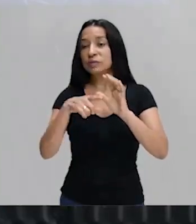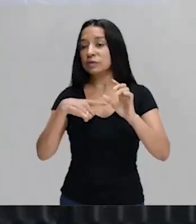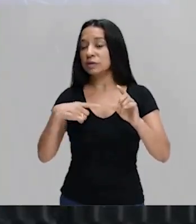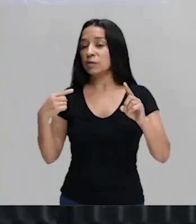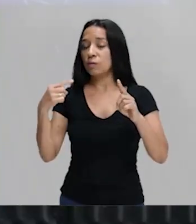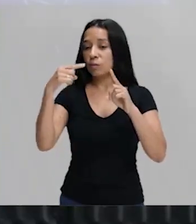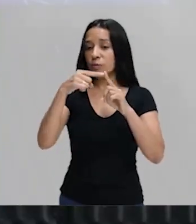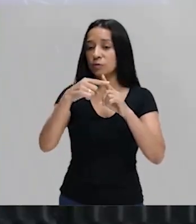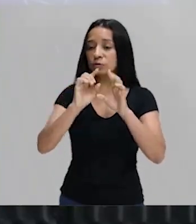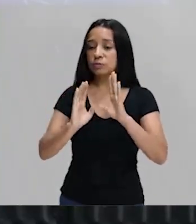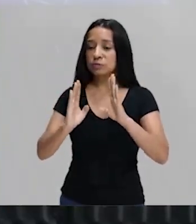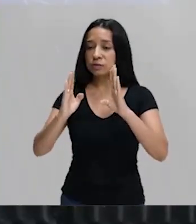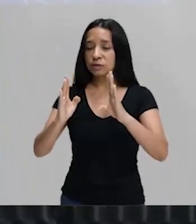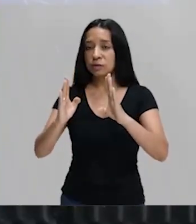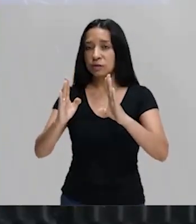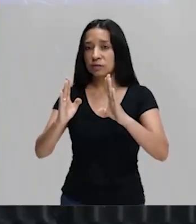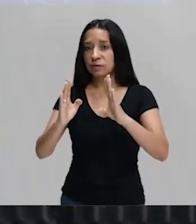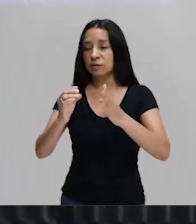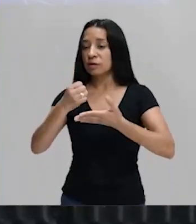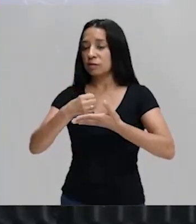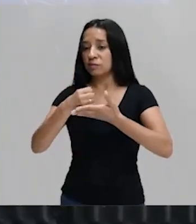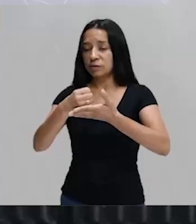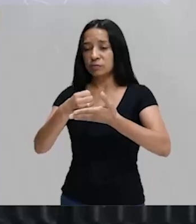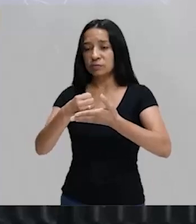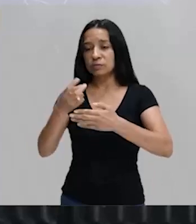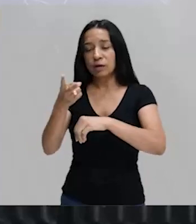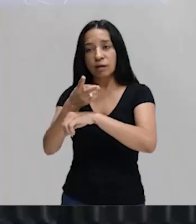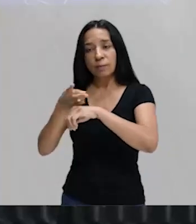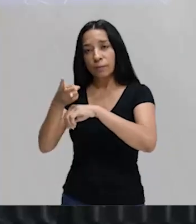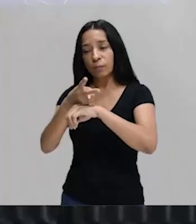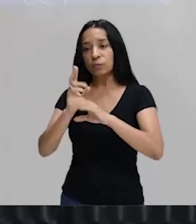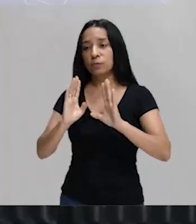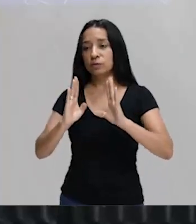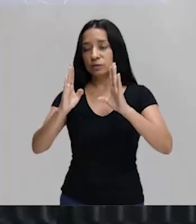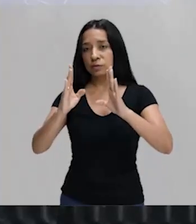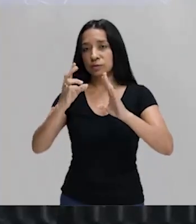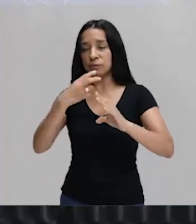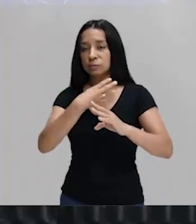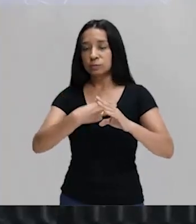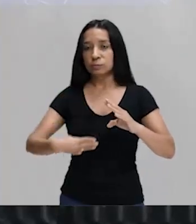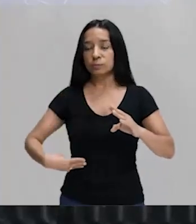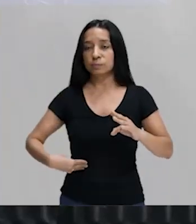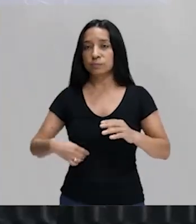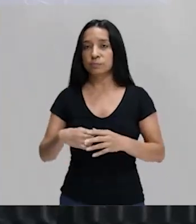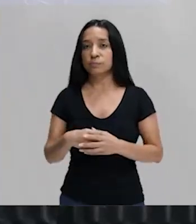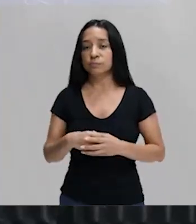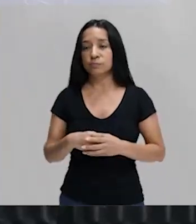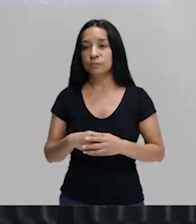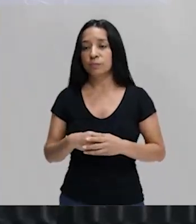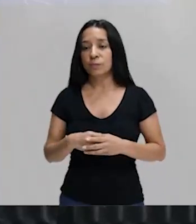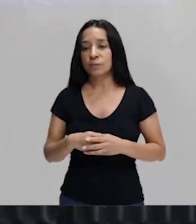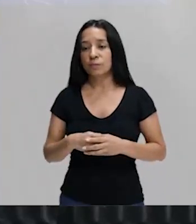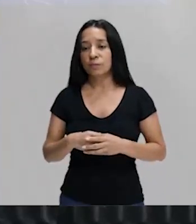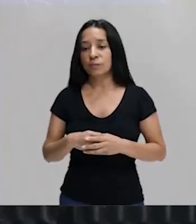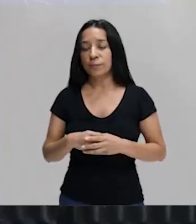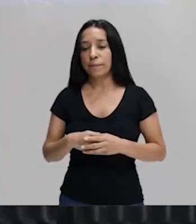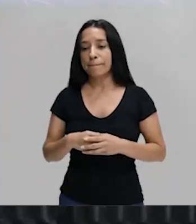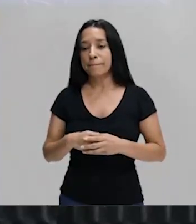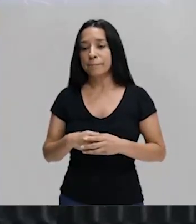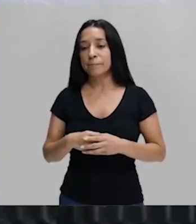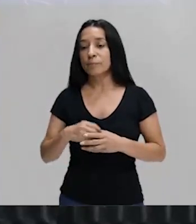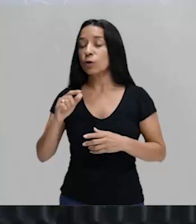que vai favorecer essa busca dele pela centralização monárquica. Além da lei interpretativa